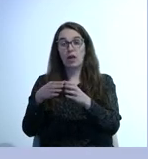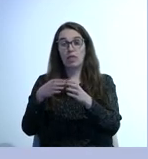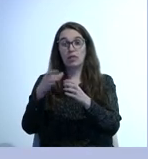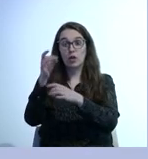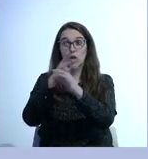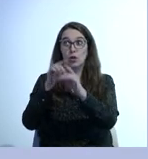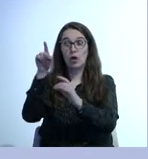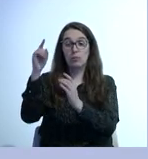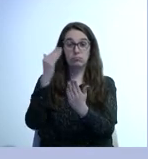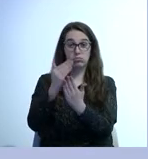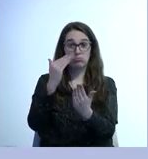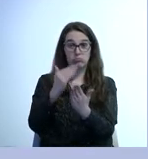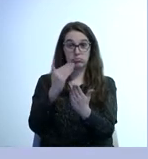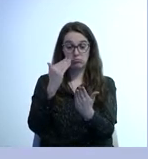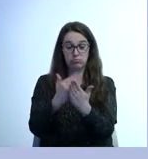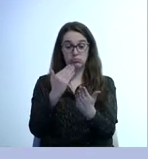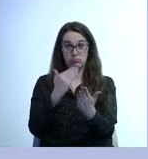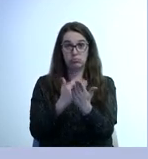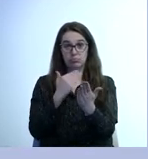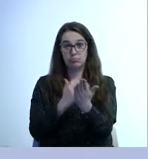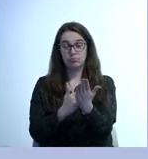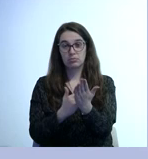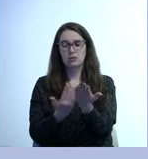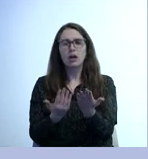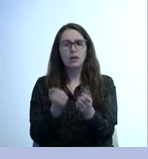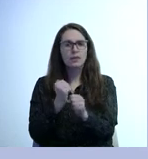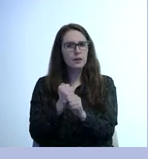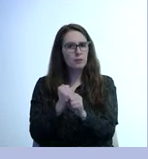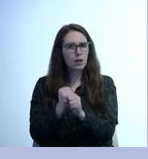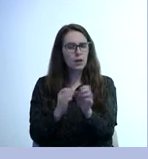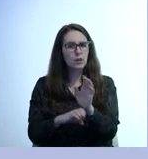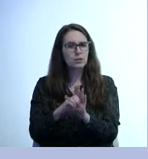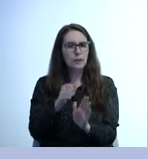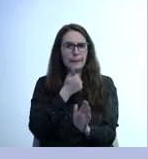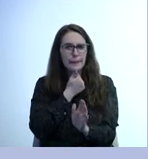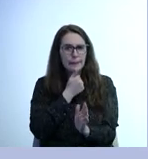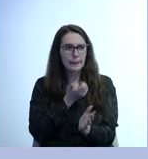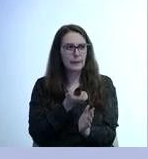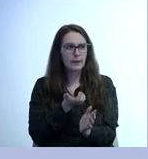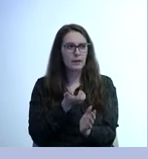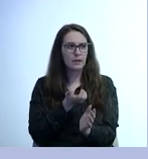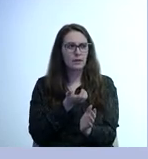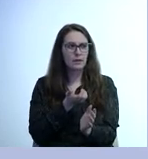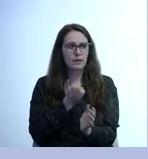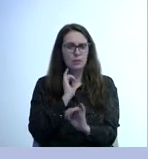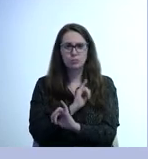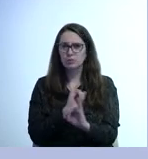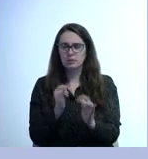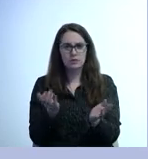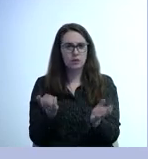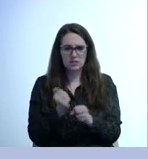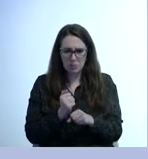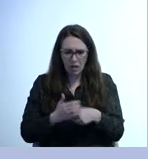europeia, a condição de trabalho é, dizia mesmo, impossível. Quer